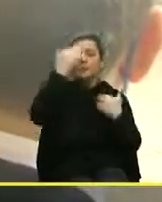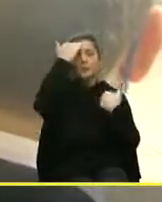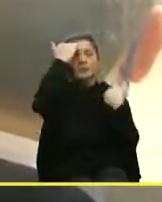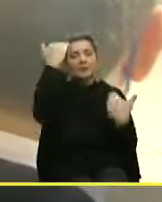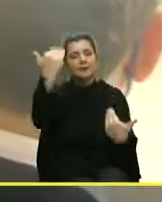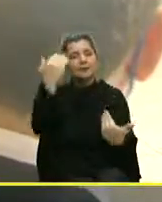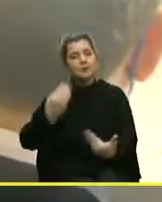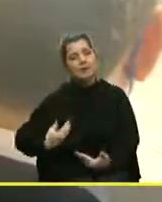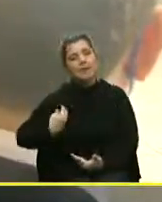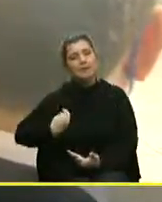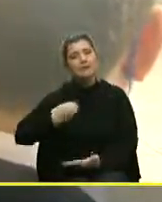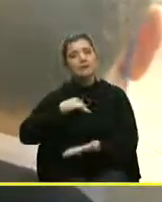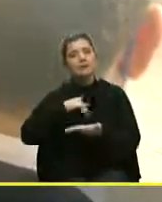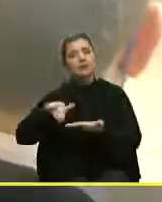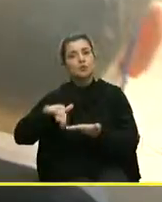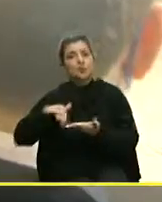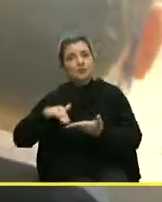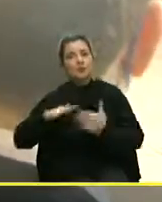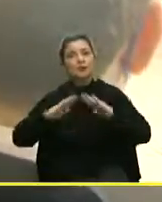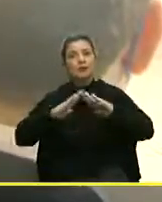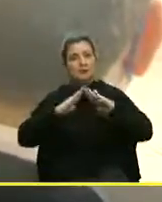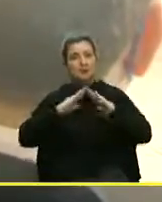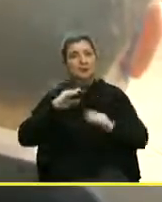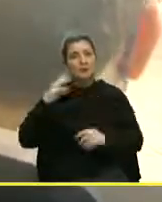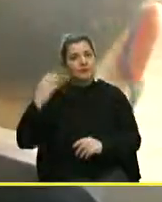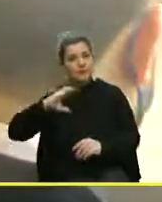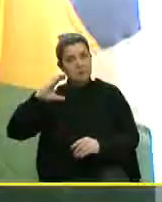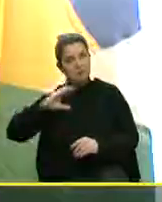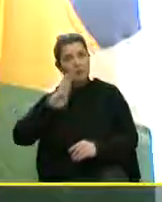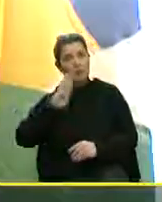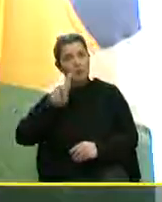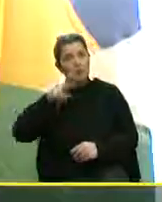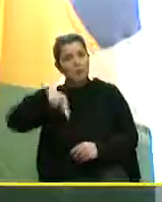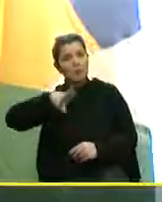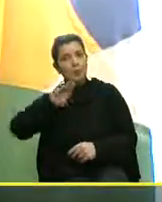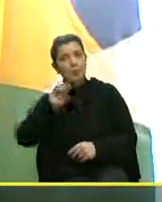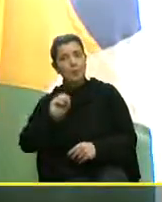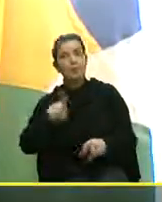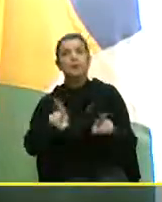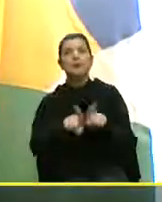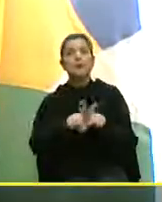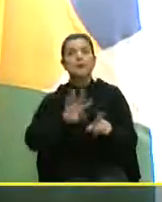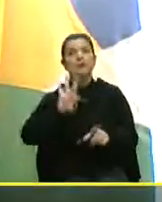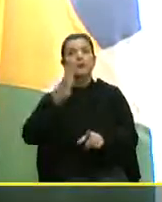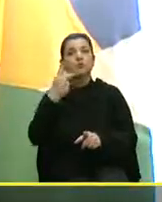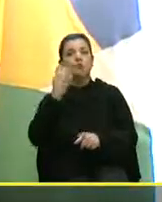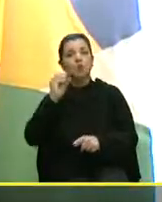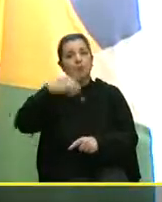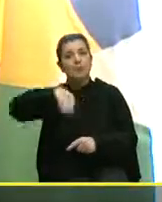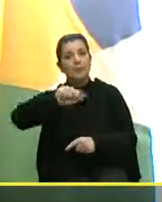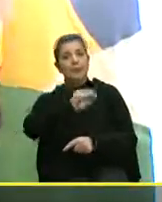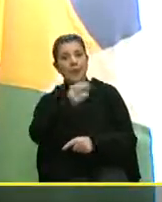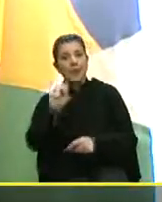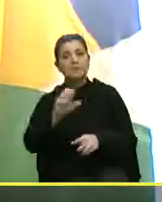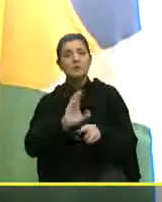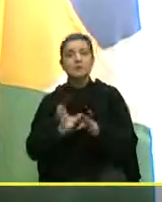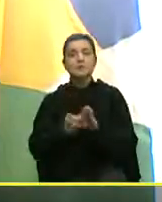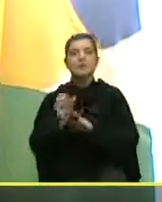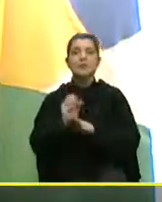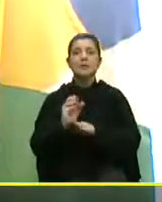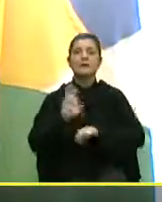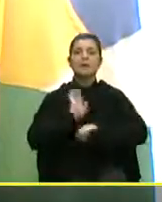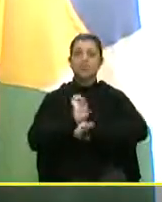agradeço a presença do secretário da casa civil subsecretário da casa civil Bruno Freitas e do Tomás também do Conselho Estadual de desburocratização